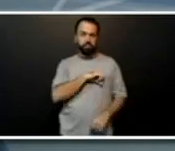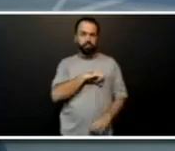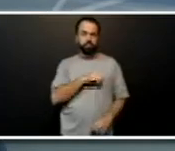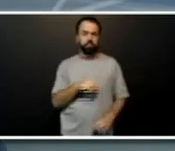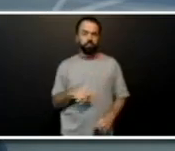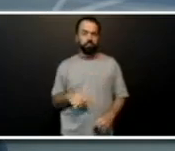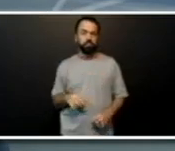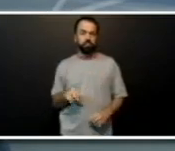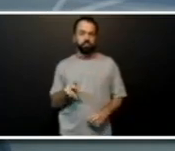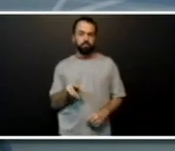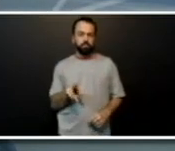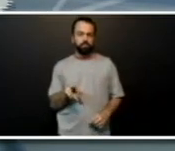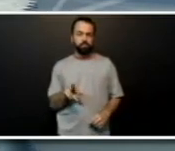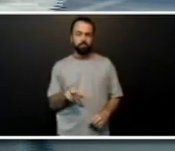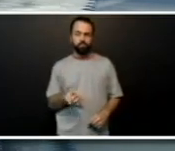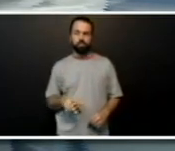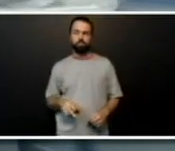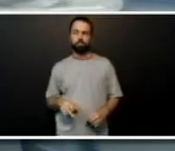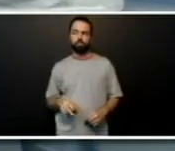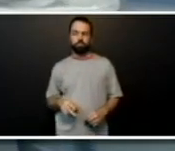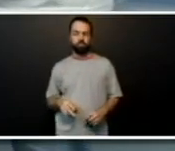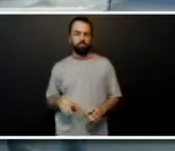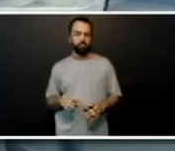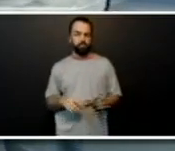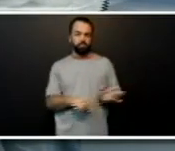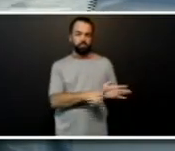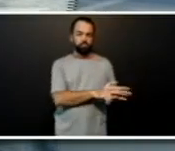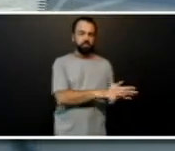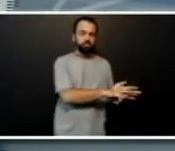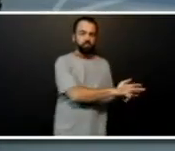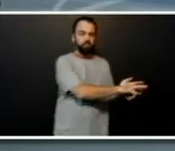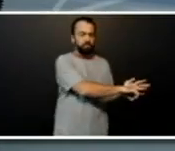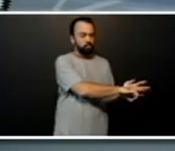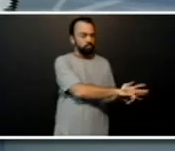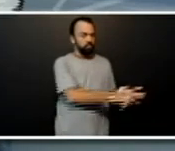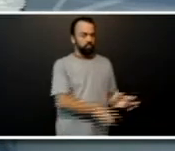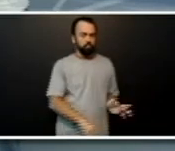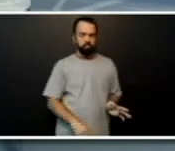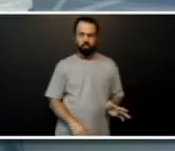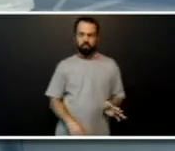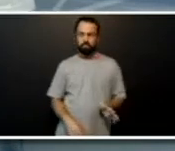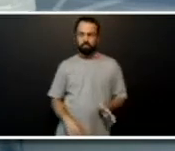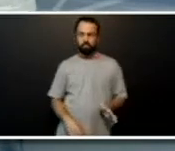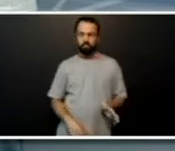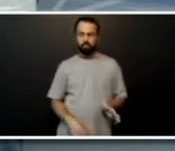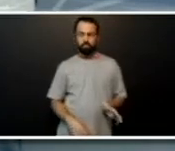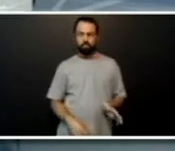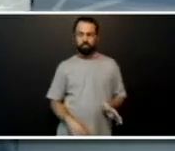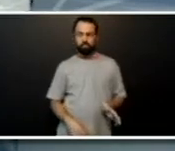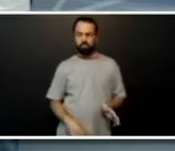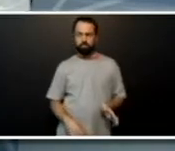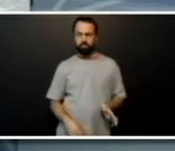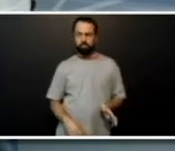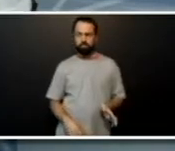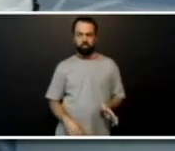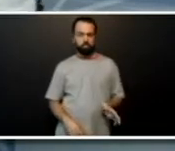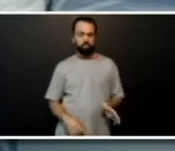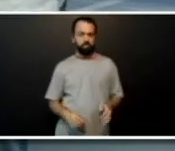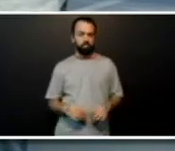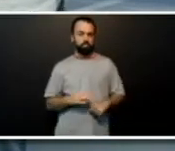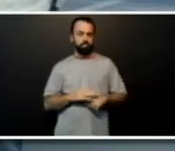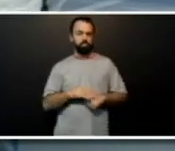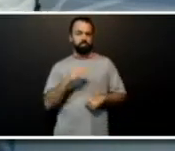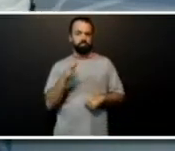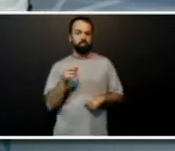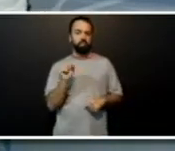Isso vale para os negativos. Qual que é maior?